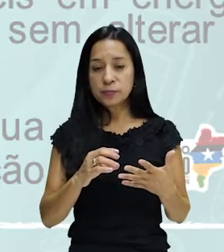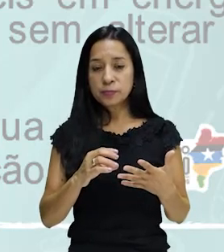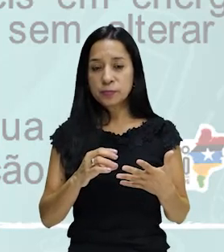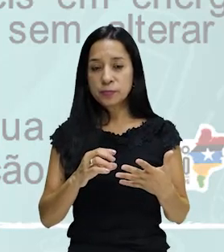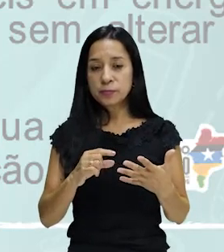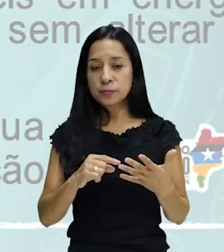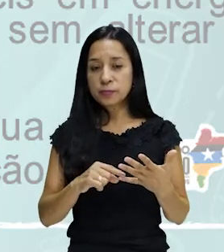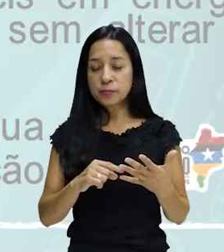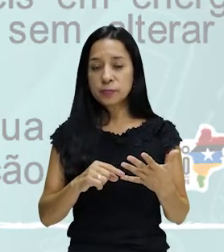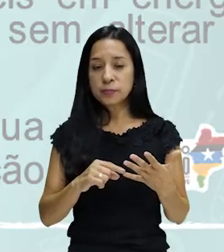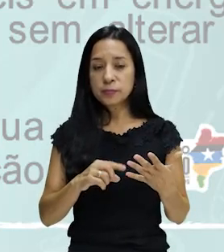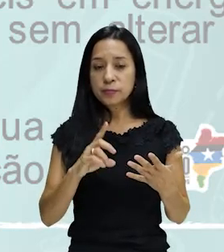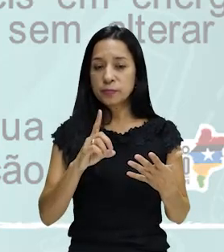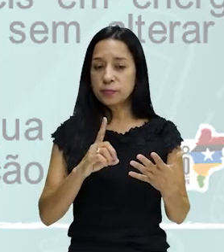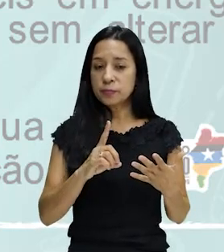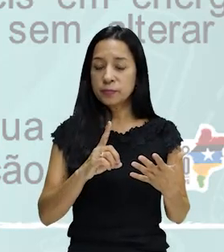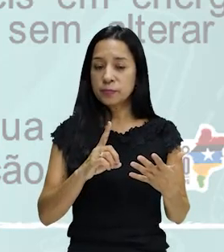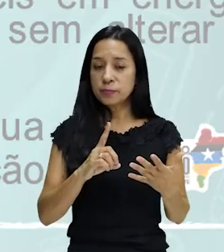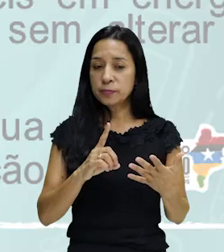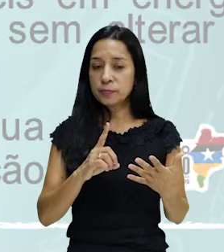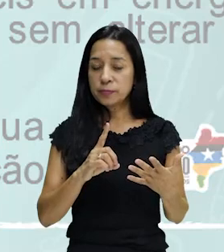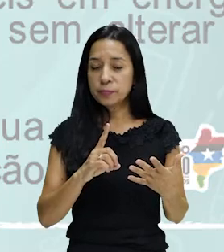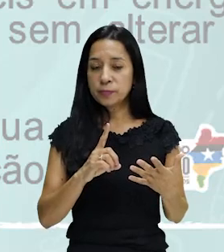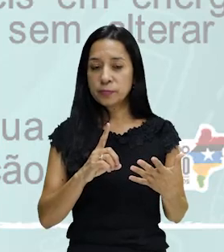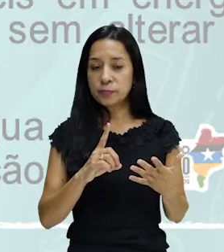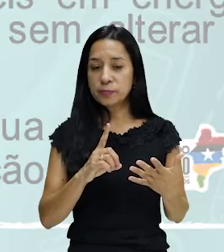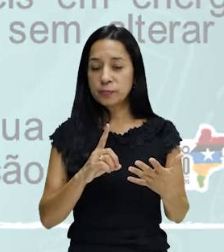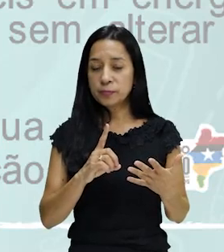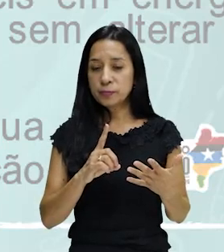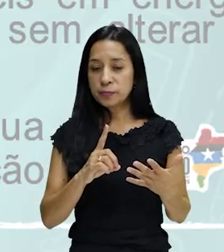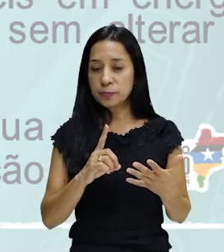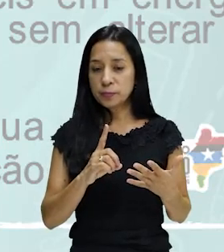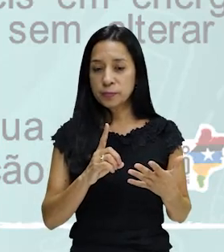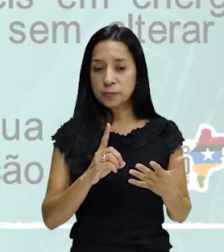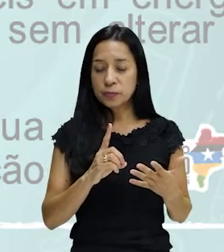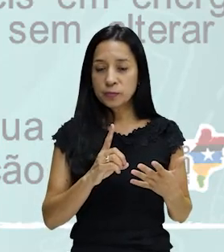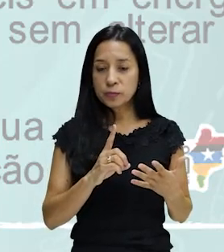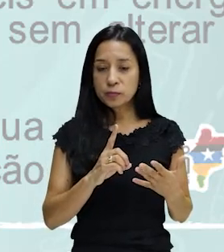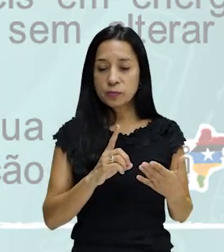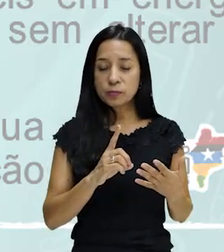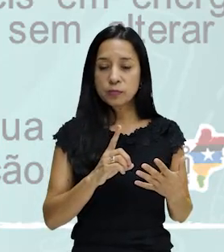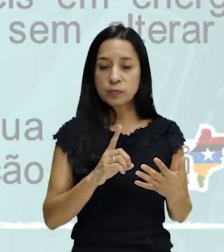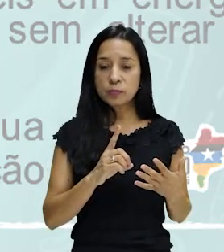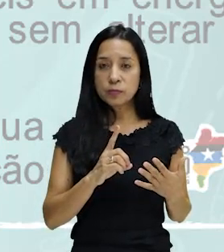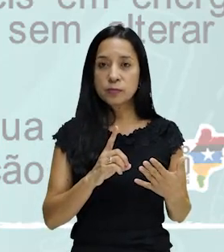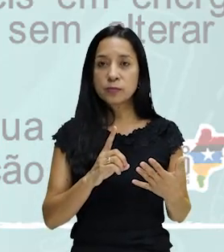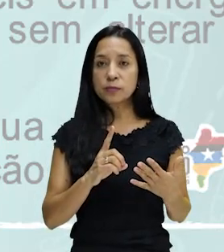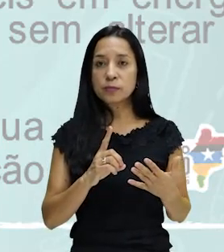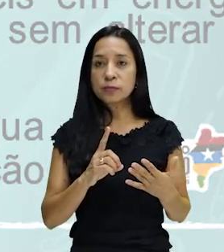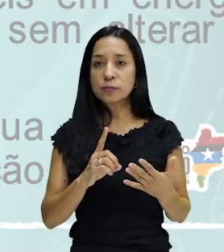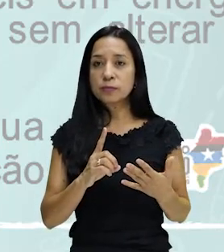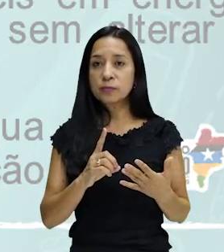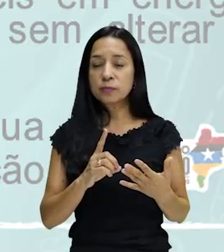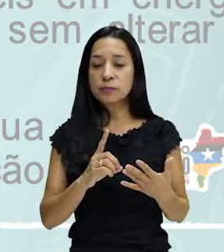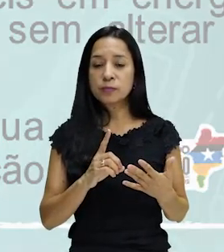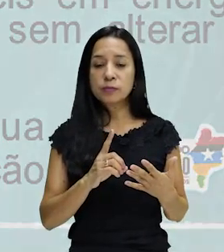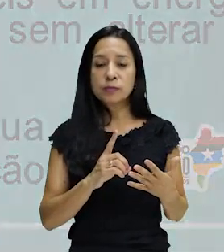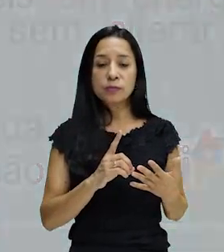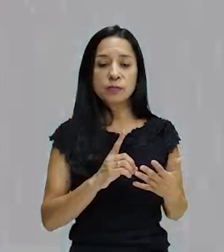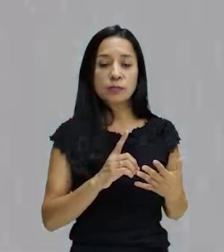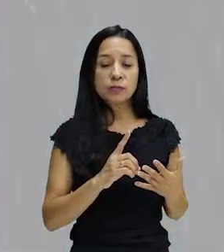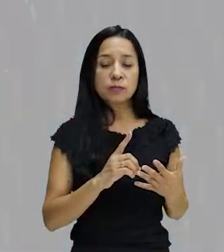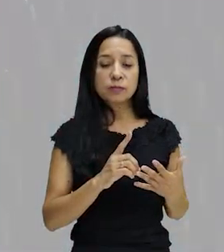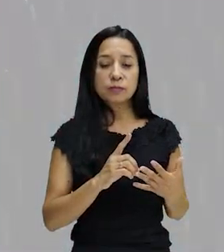combustíveis fósseis. Letra D. Converte energia elétrica proveniente dos combustíveis fósseis